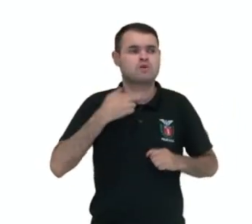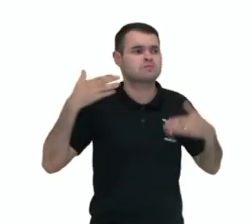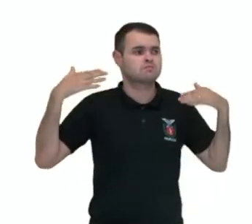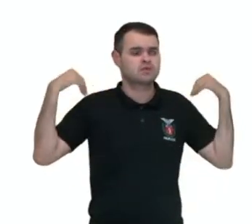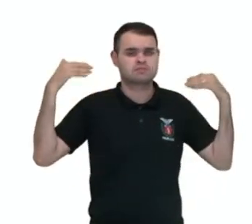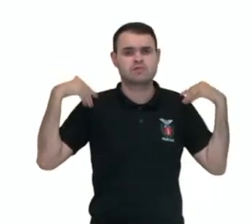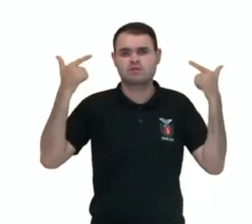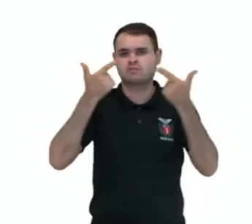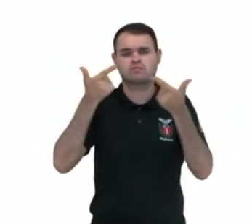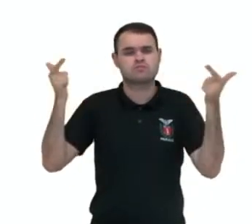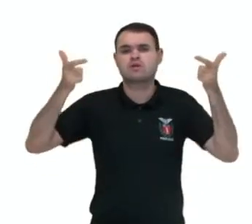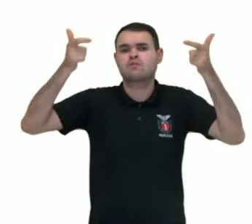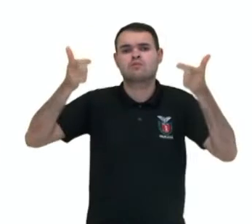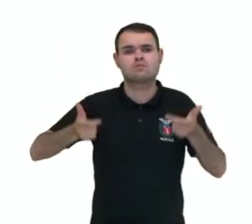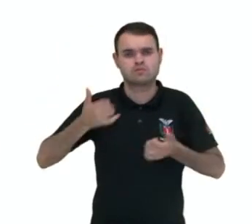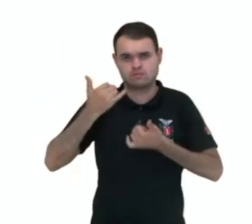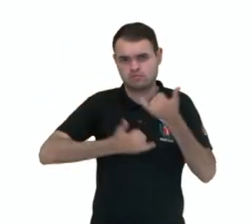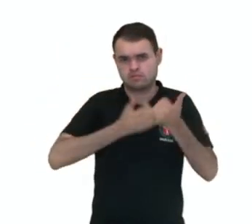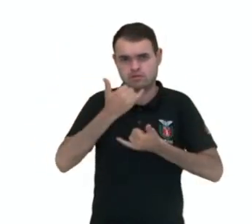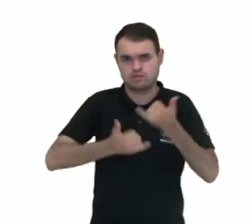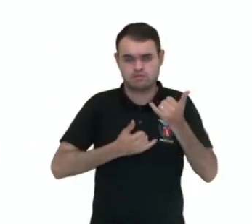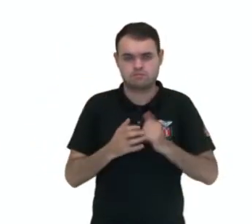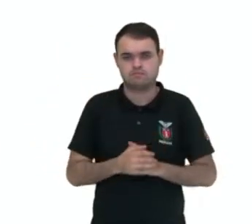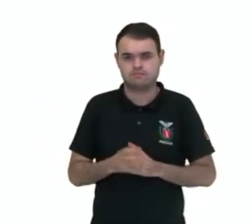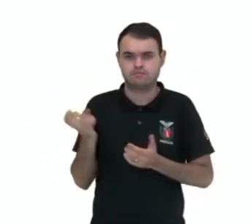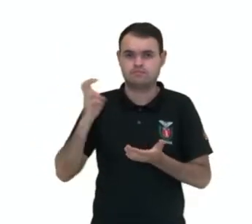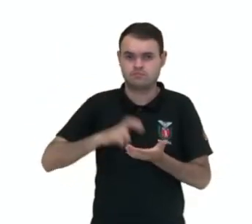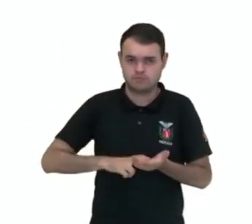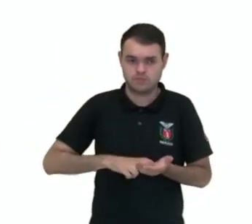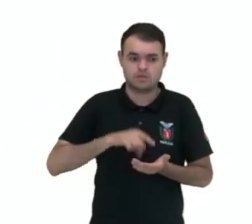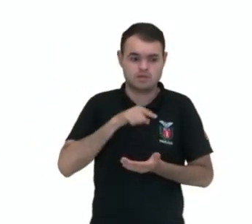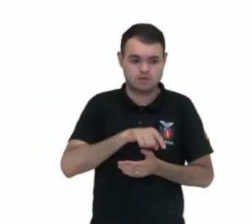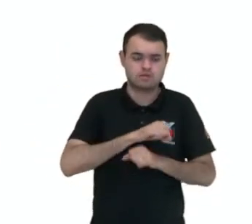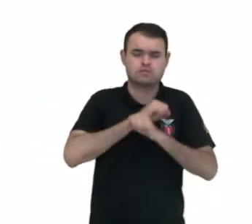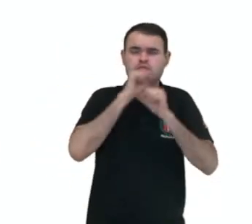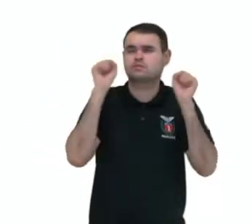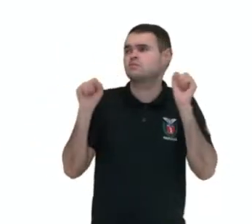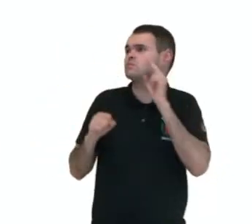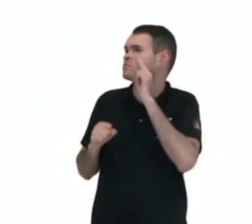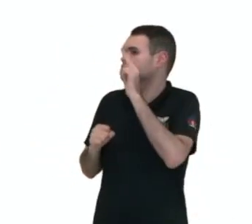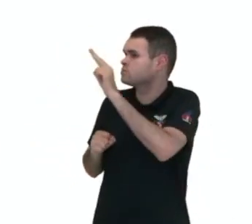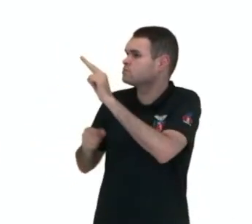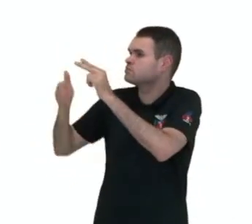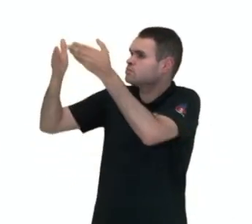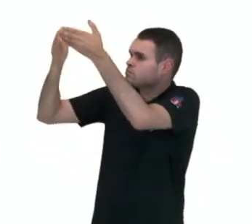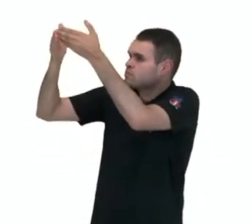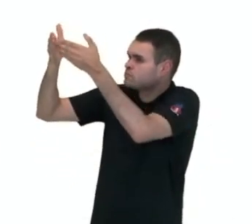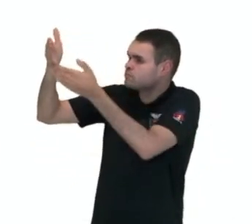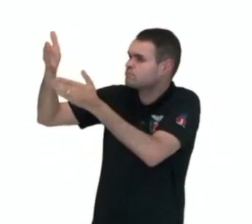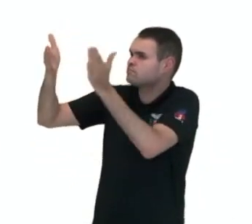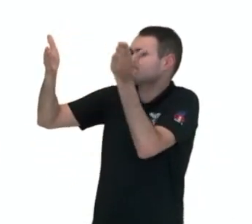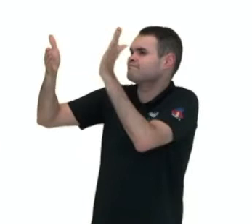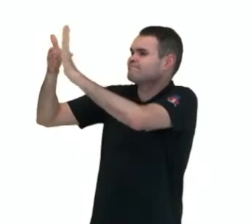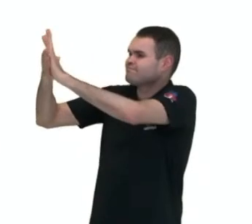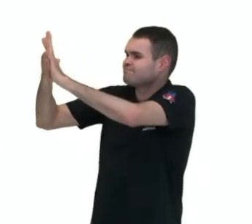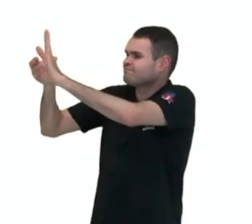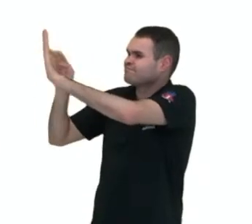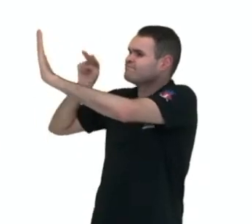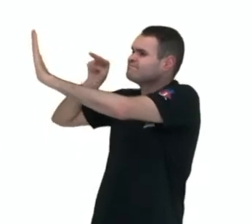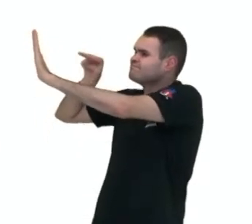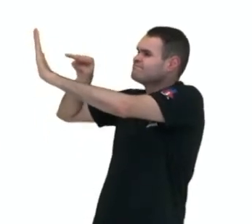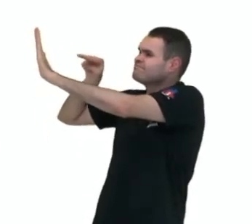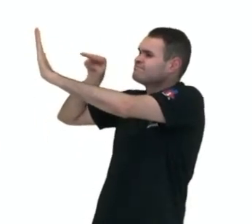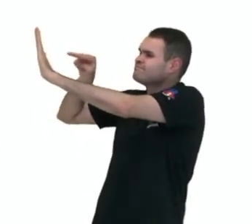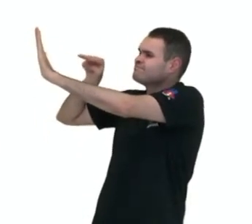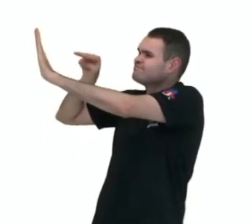onde brincar. De manhã, o menino acordava e olhava para a mancha de cimento na parede. Ficava olhando